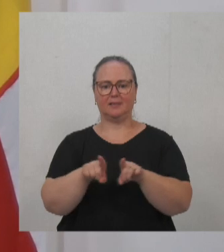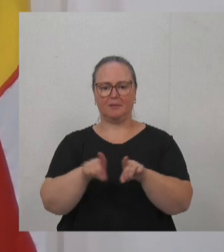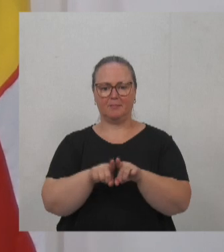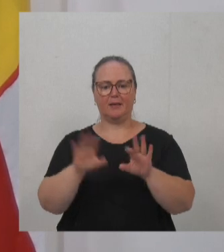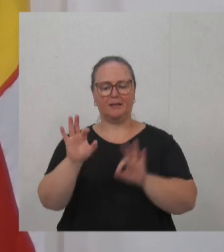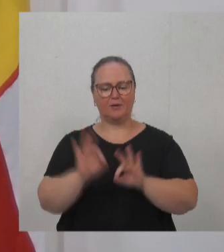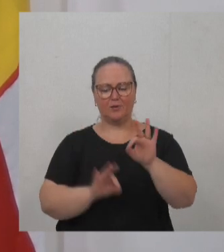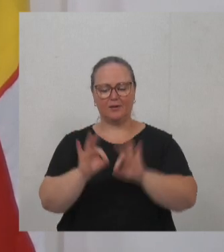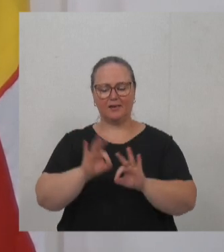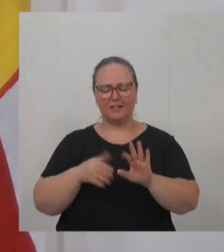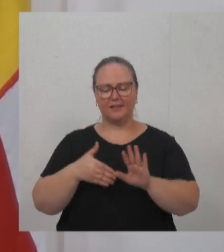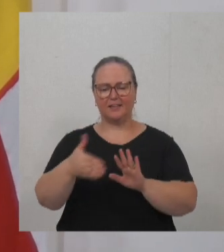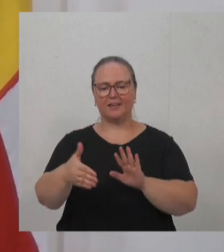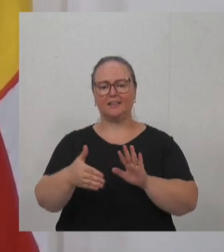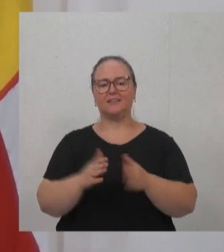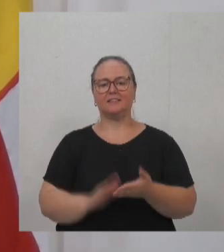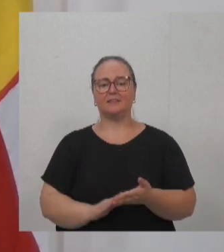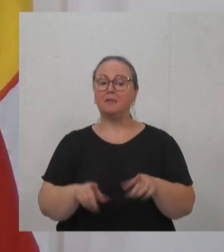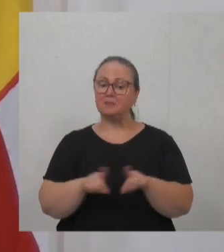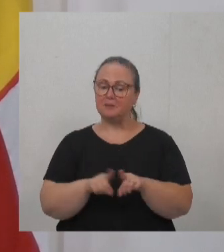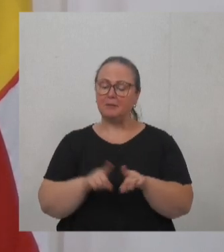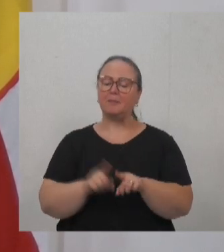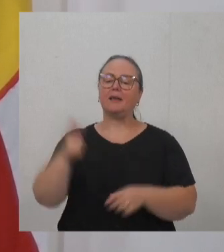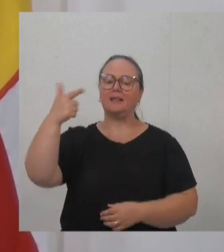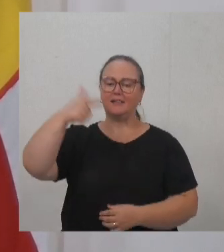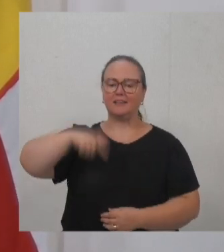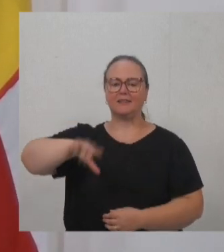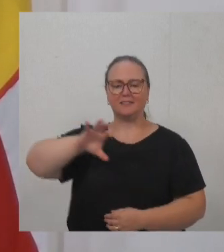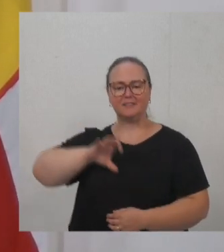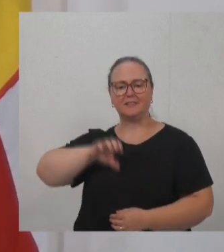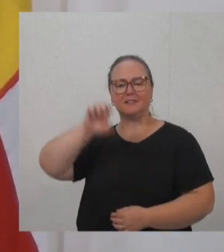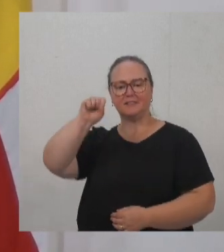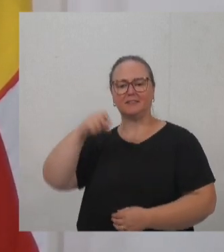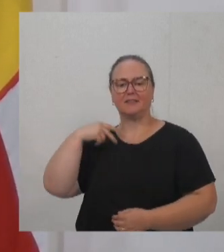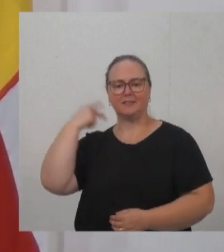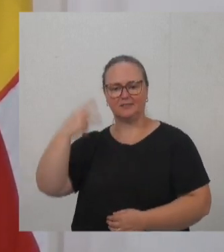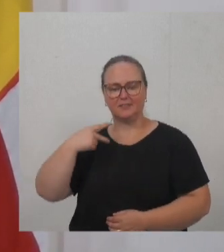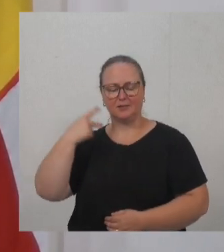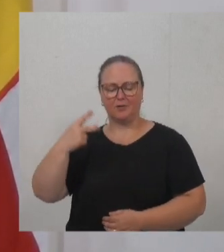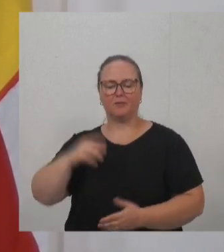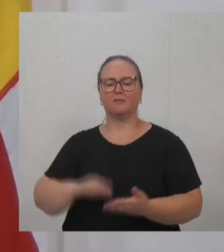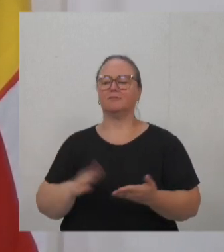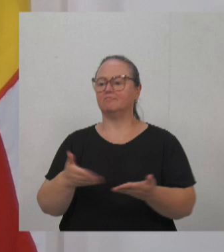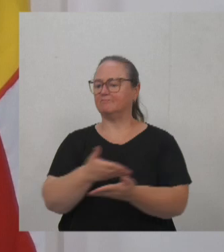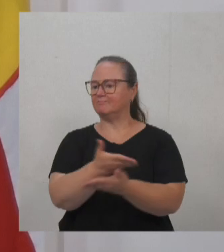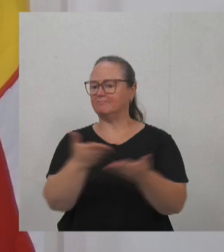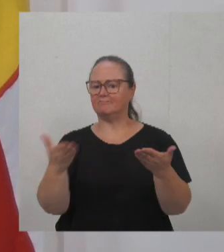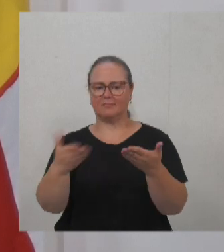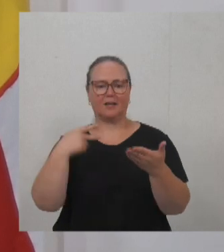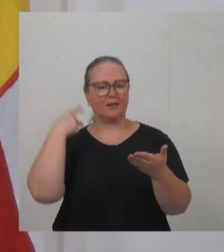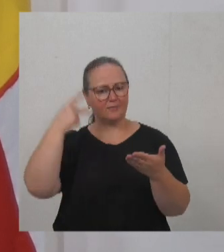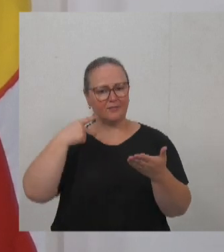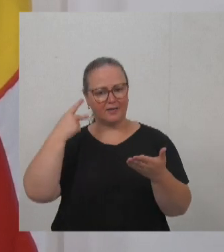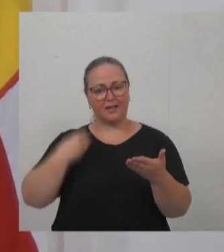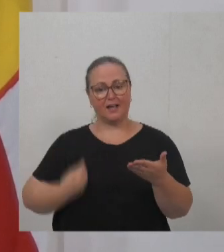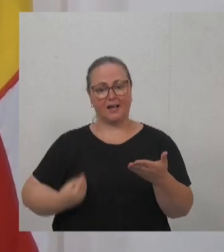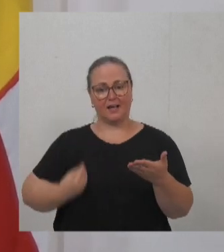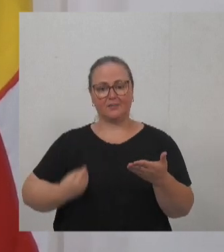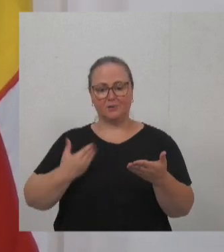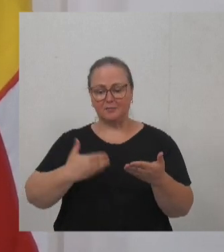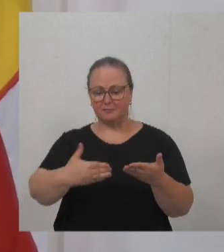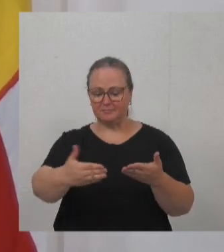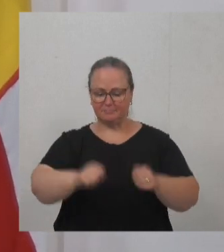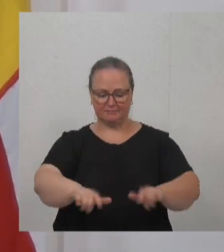conduzindo os trabalhos, e também reeleito, em nome de Vossa Excelência, cumprimento todos os outros vereadores que acabaram